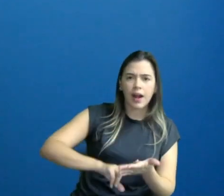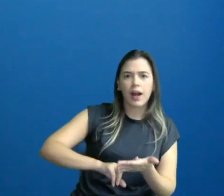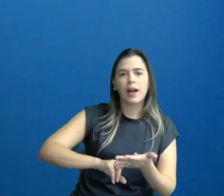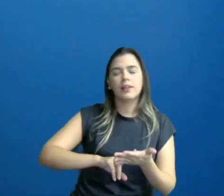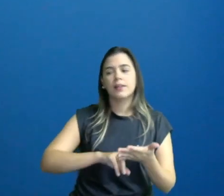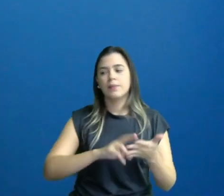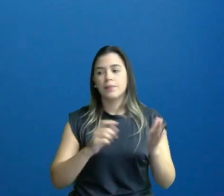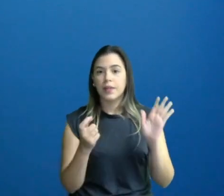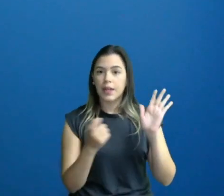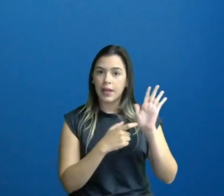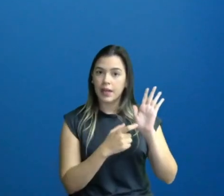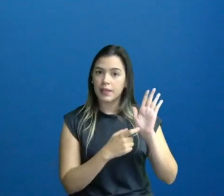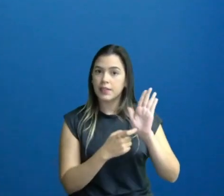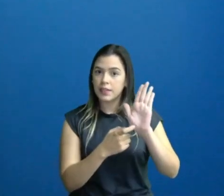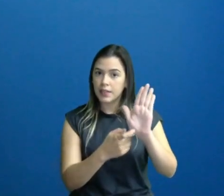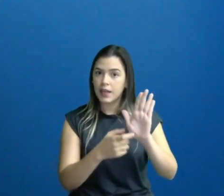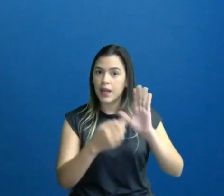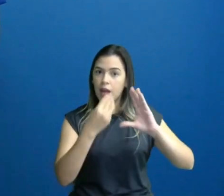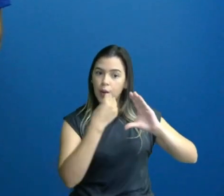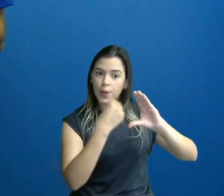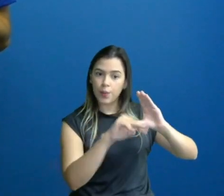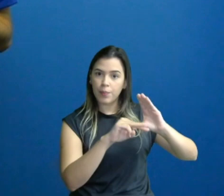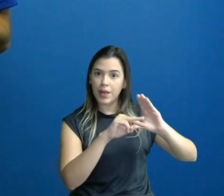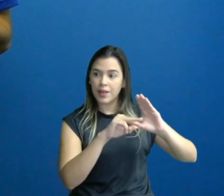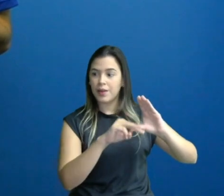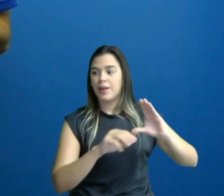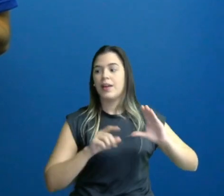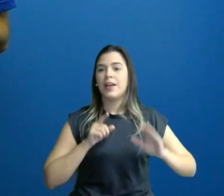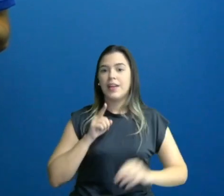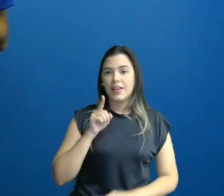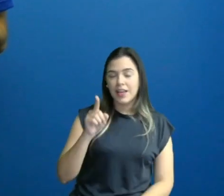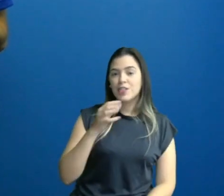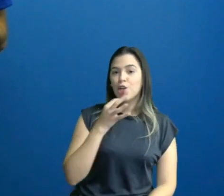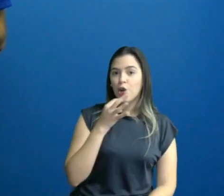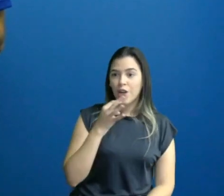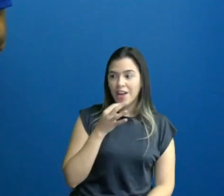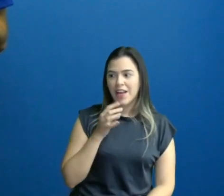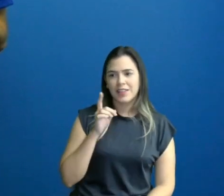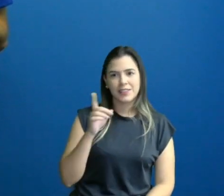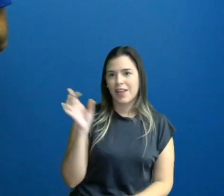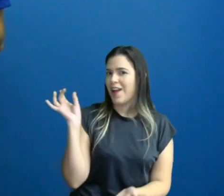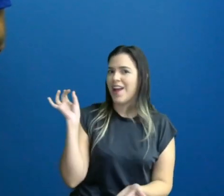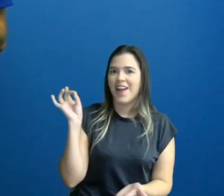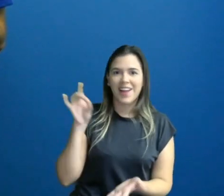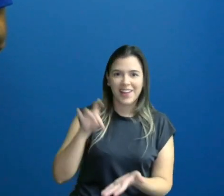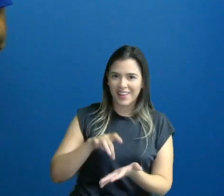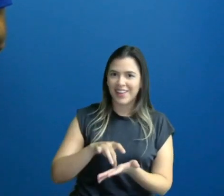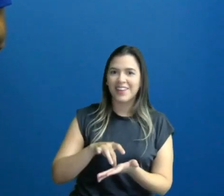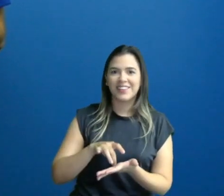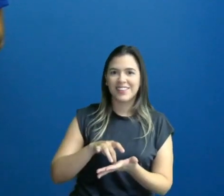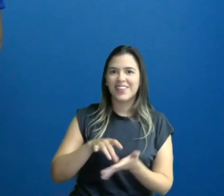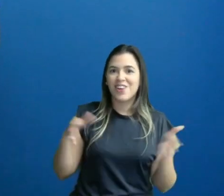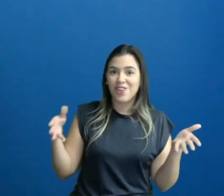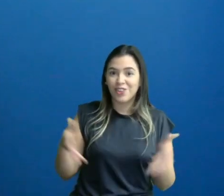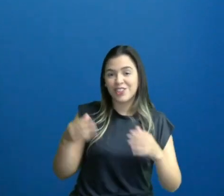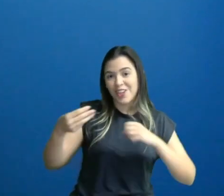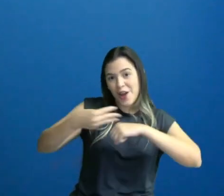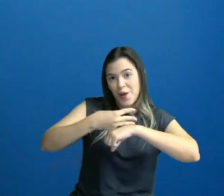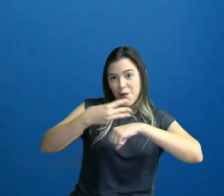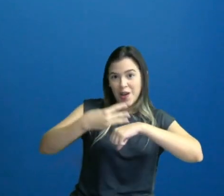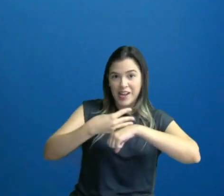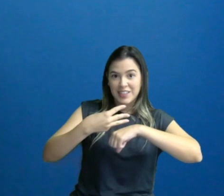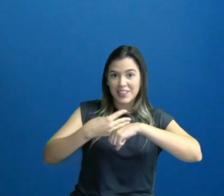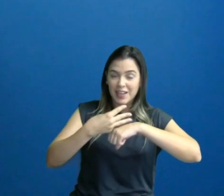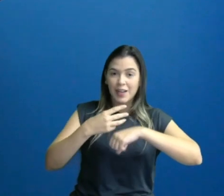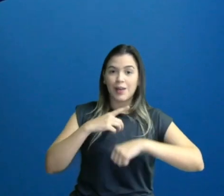esse símbolo aqui é o e-mail e esse aqui eu tenho certeza que você conhece é muito atual é o WhatsApp que